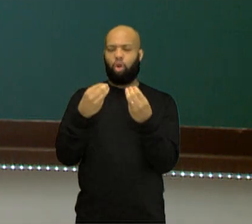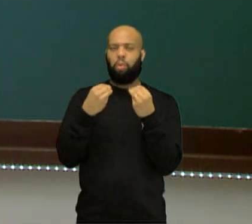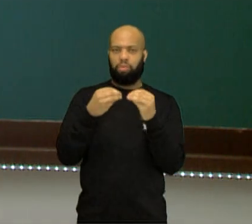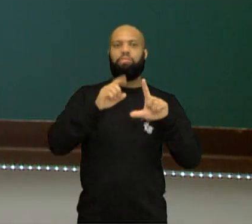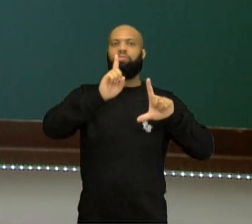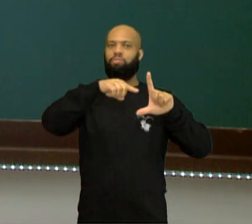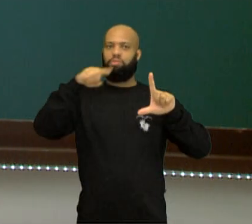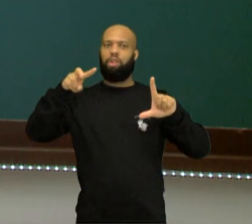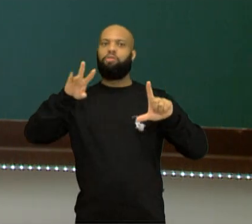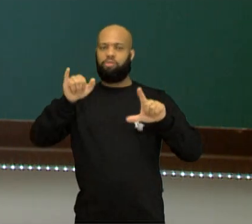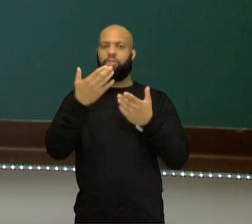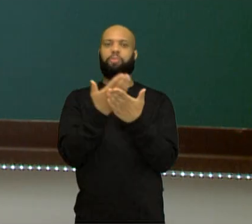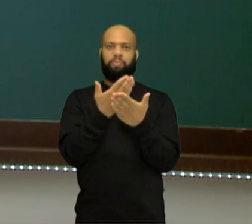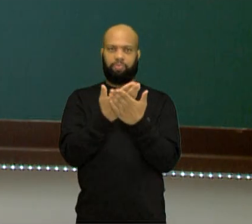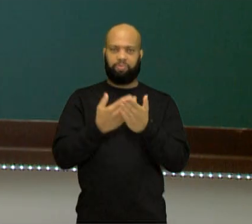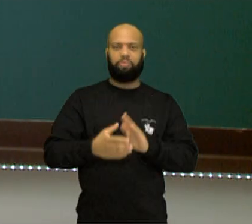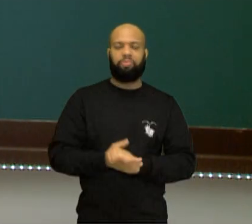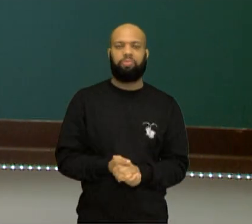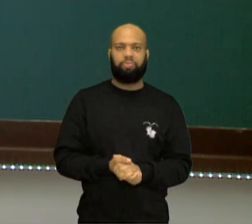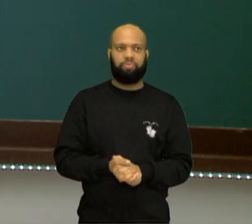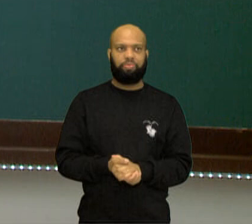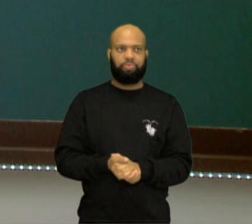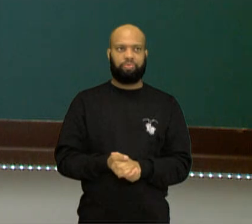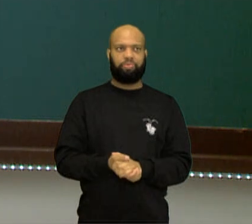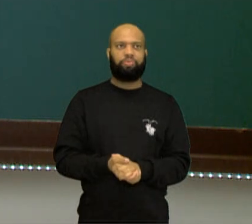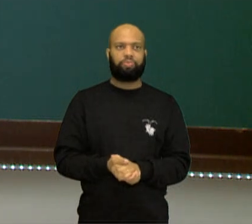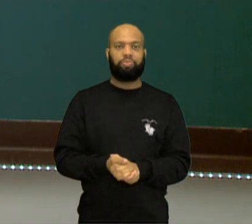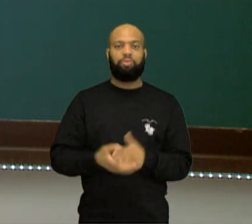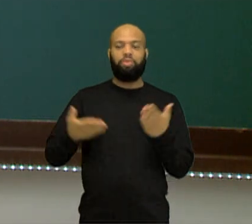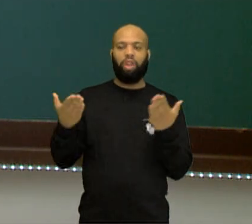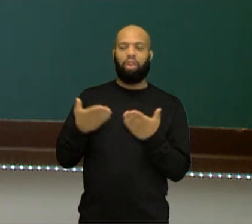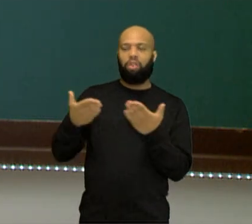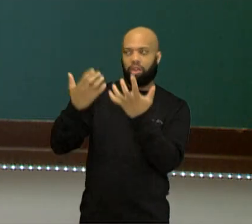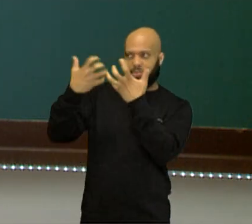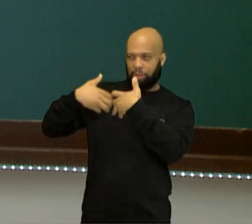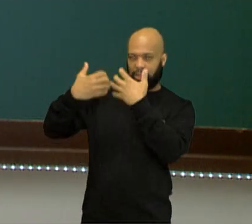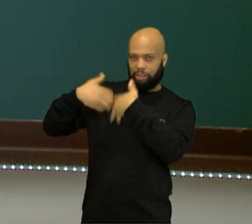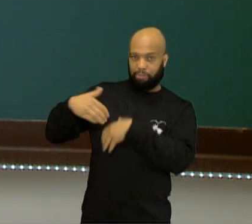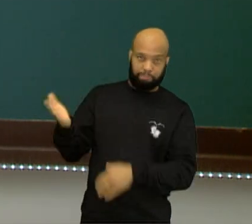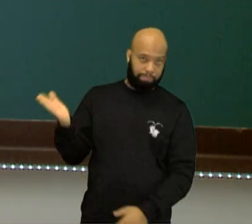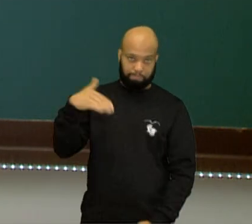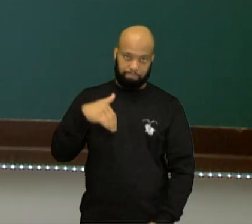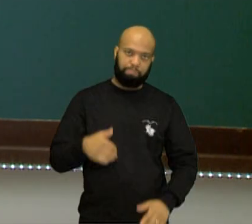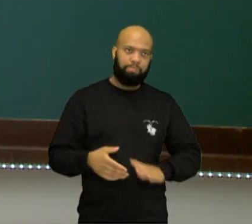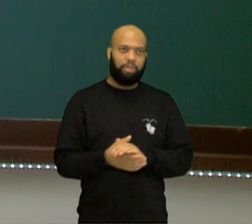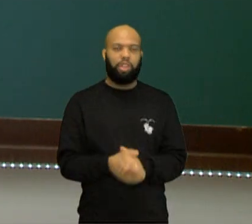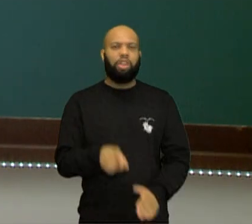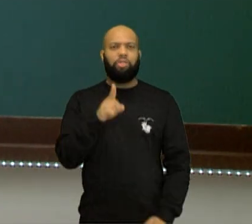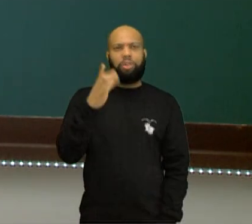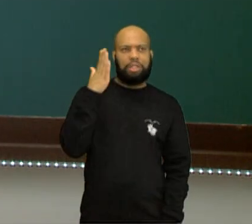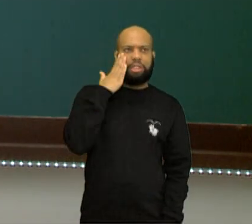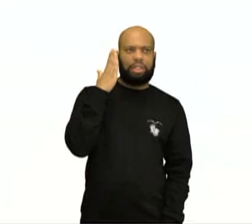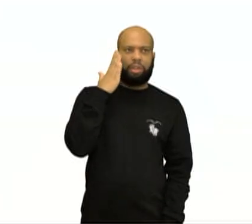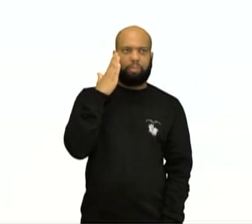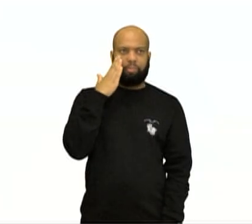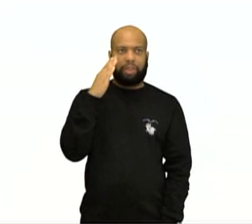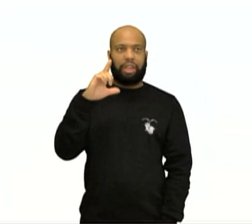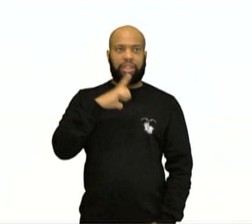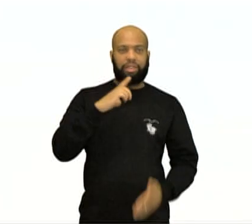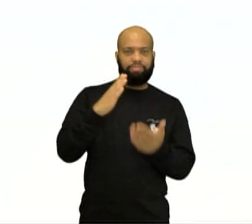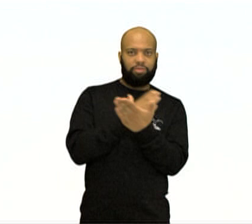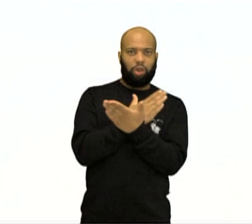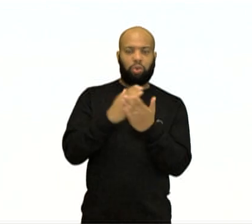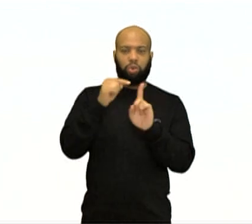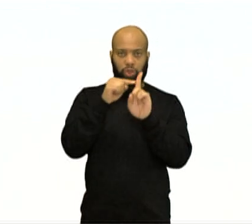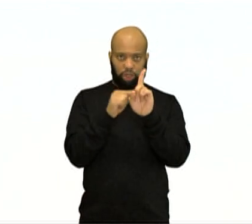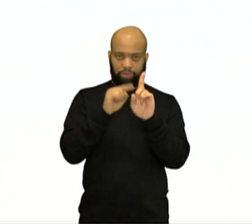Então vamos! Olha só, vamos pensar um pouquinho? Veja bem, você sabia que existem alguns